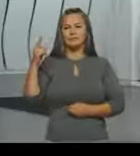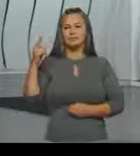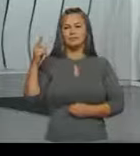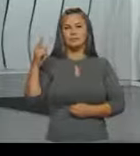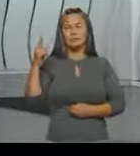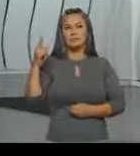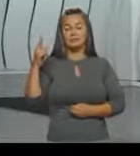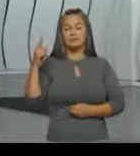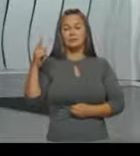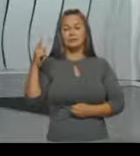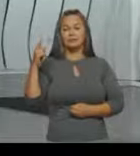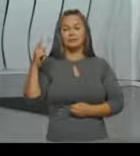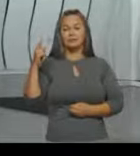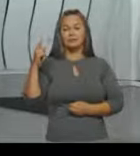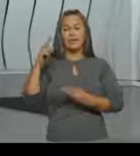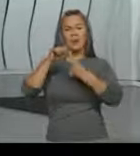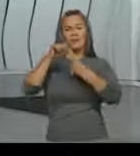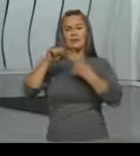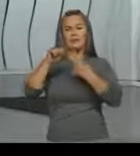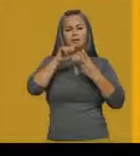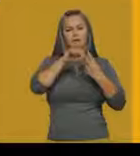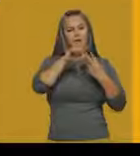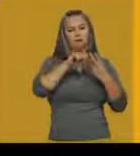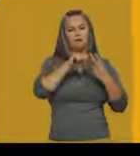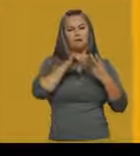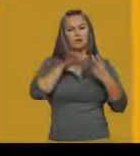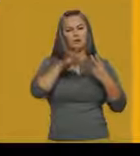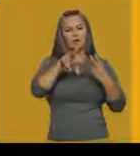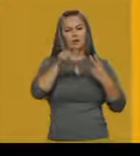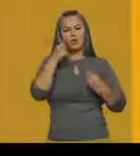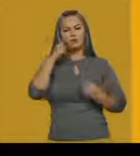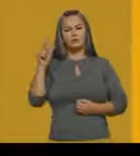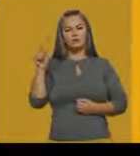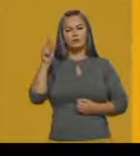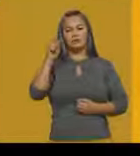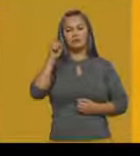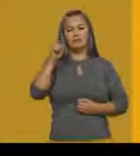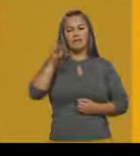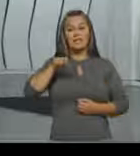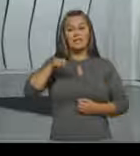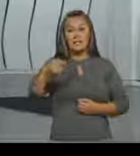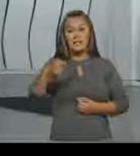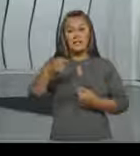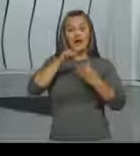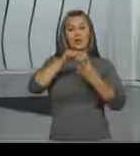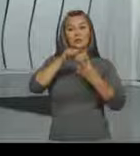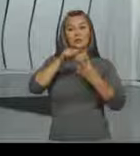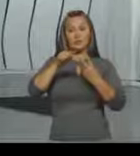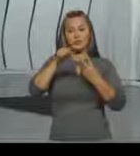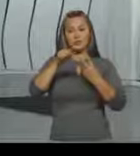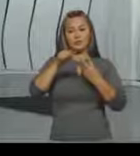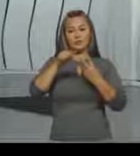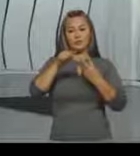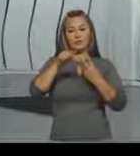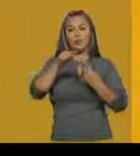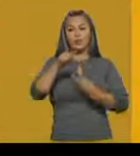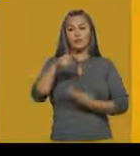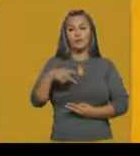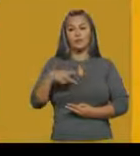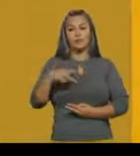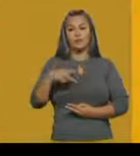isso. Pi, pi, pi, pi também. Nossa, mas tanto